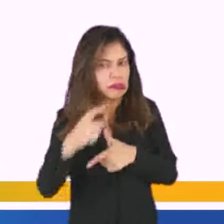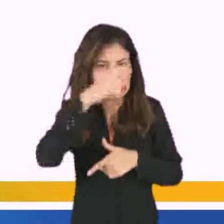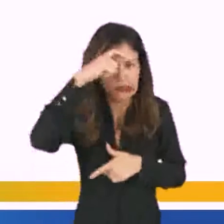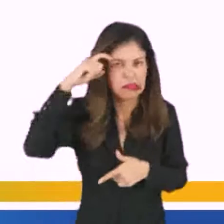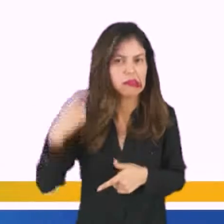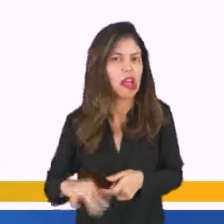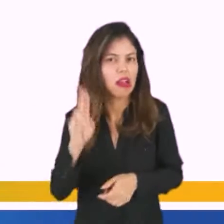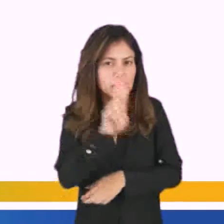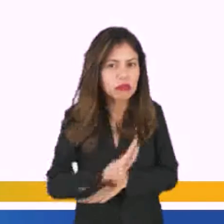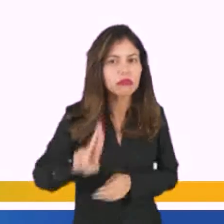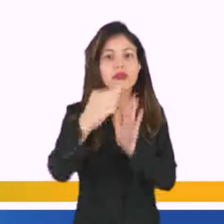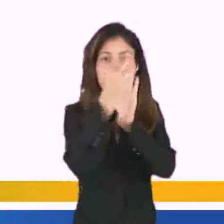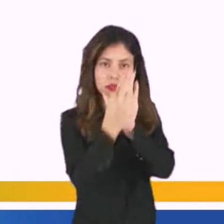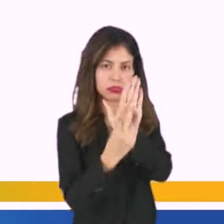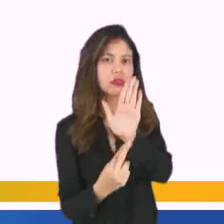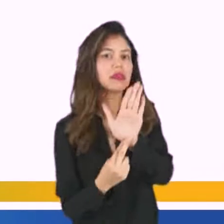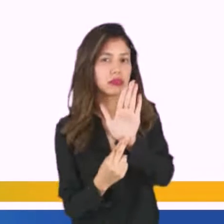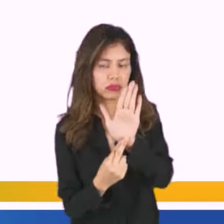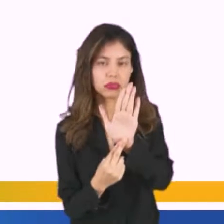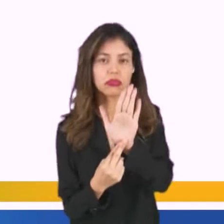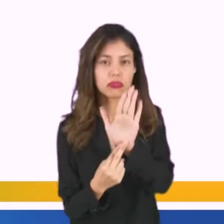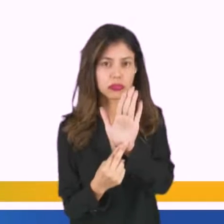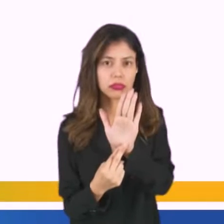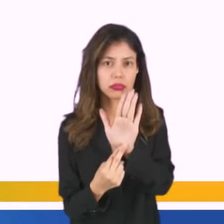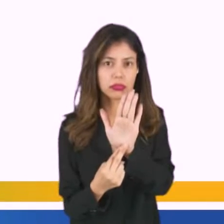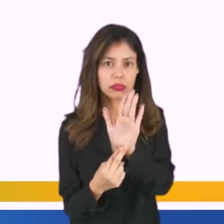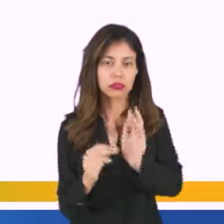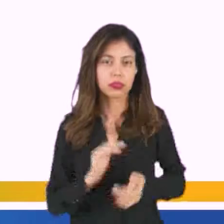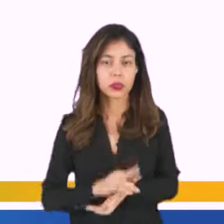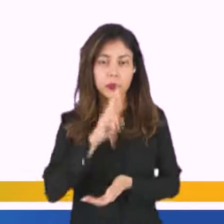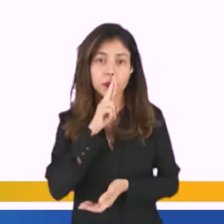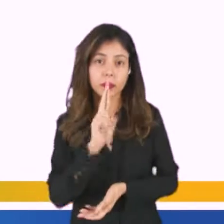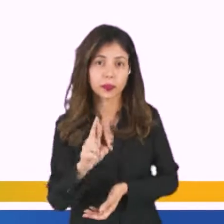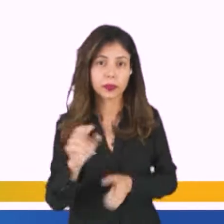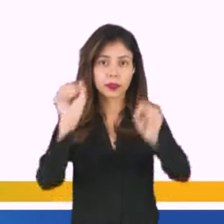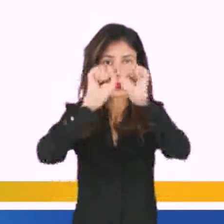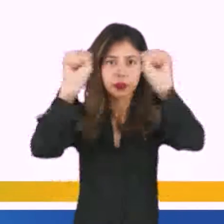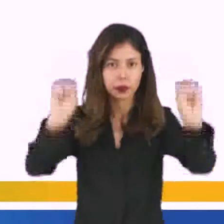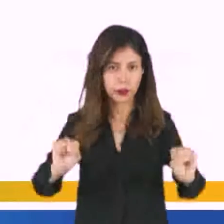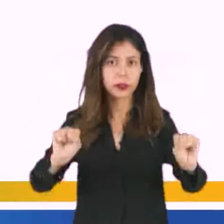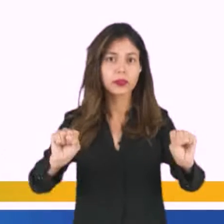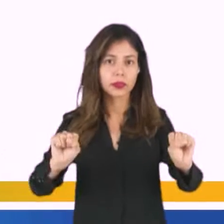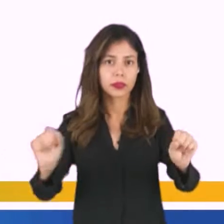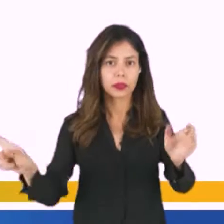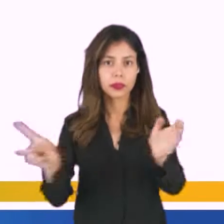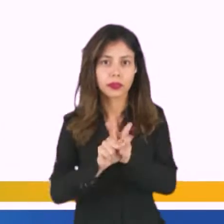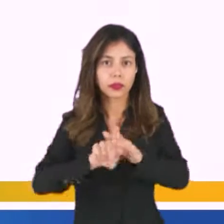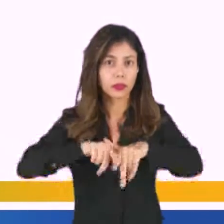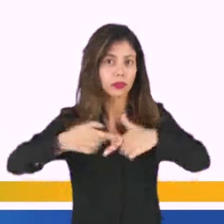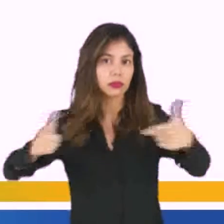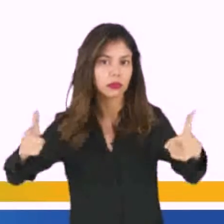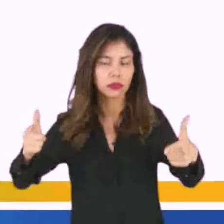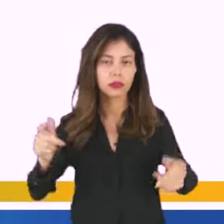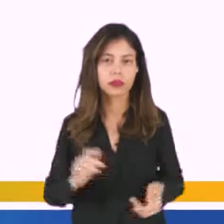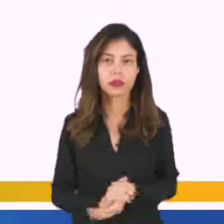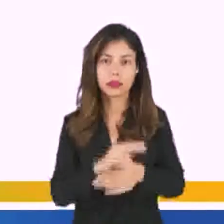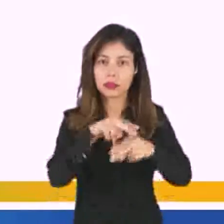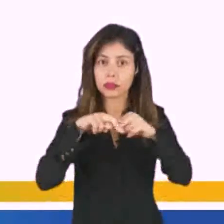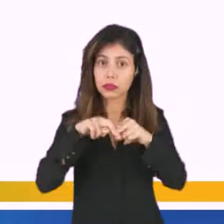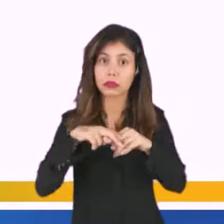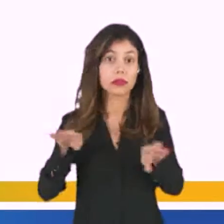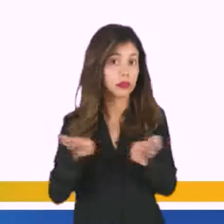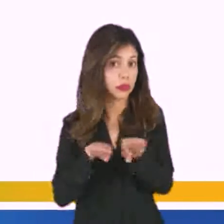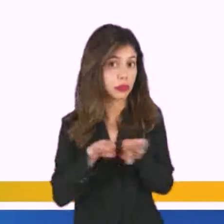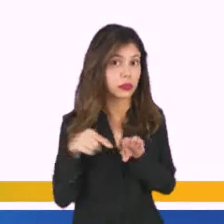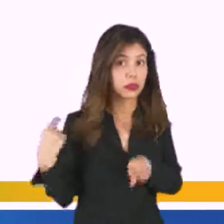trabalhoso utilizar essa regra de resolver sistemas dessa magnitude. Então, por